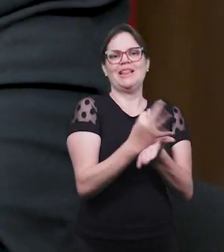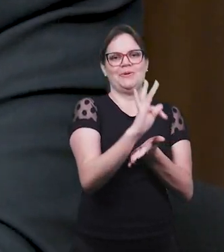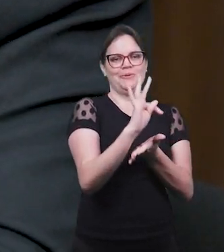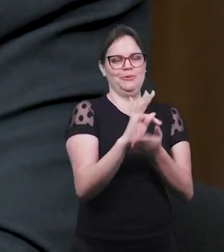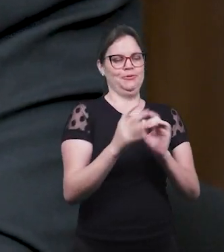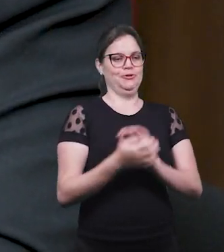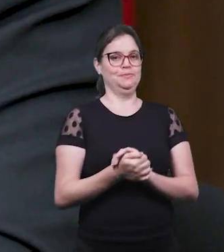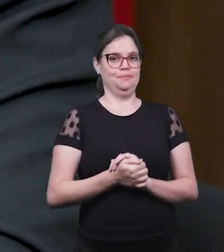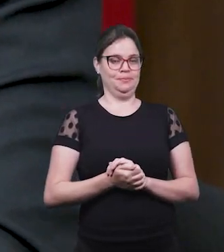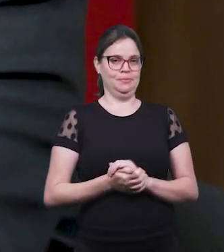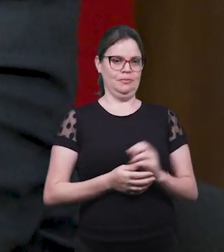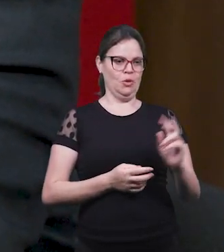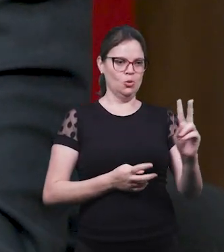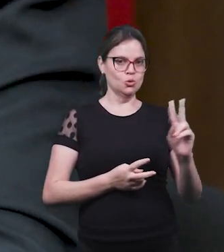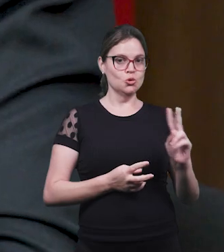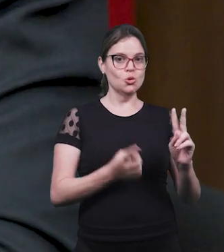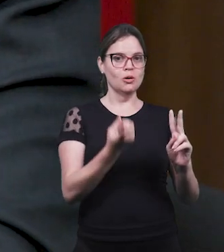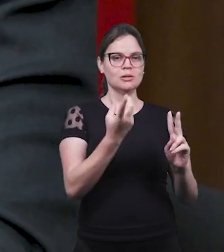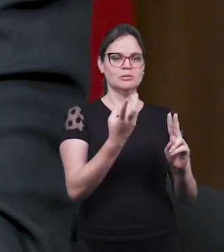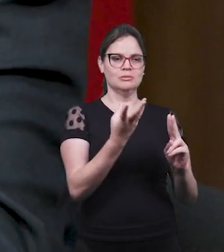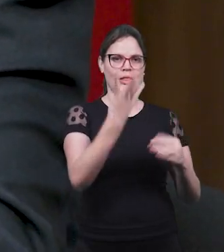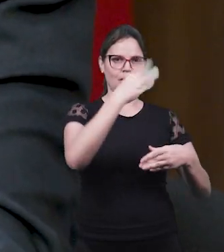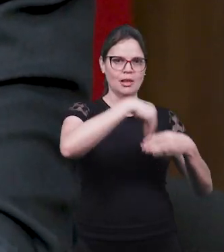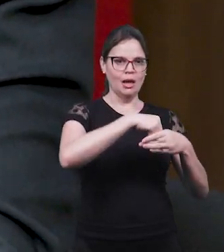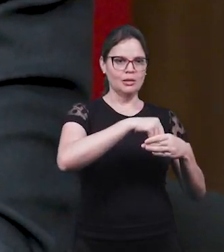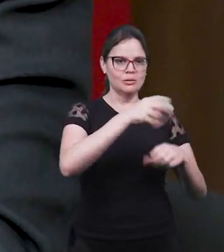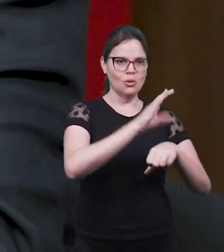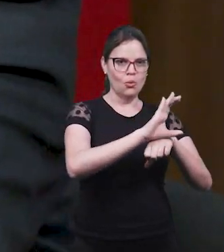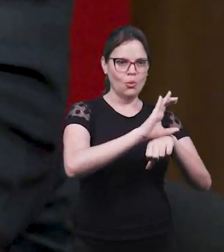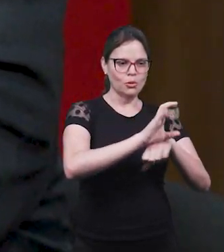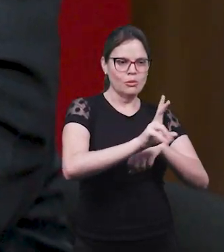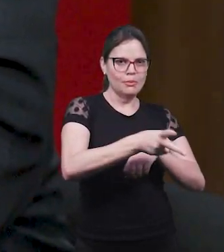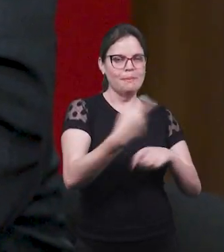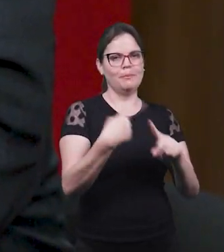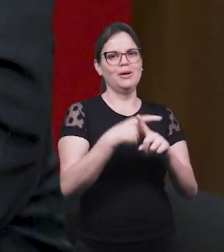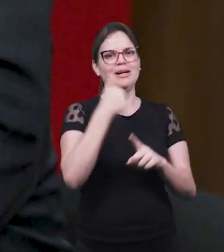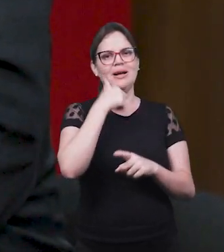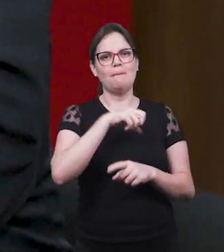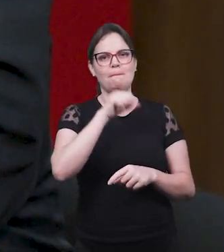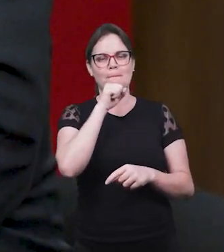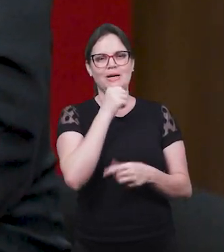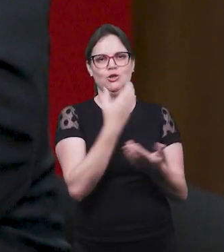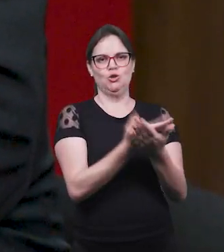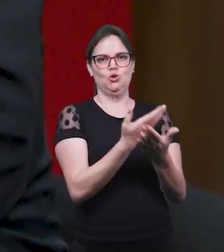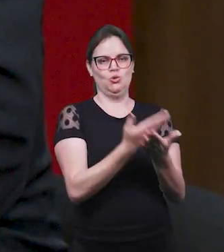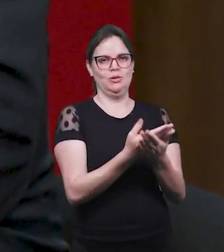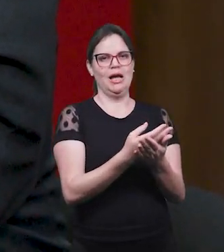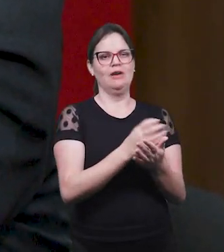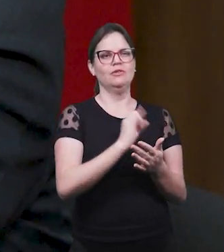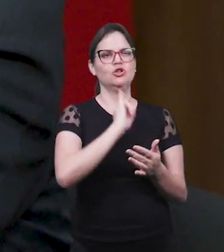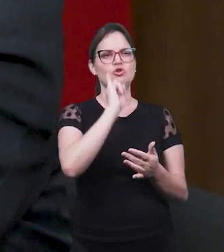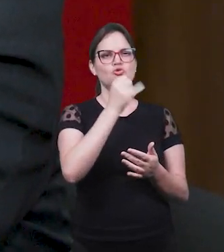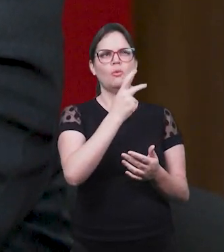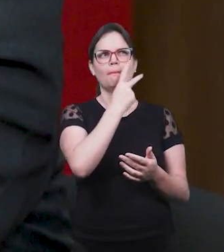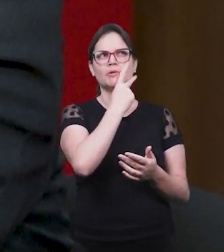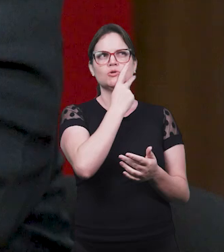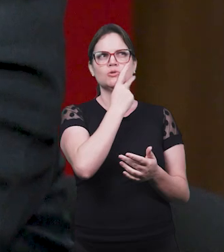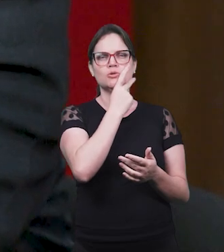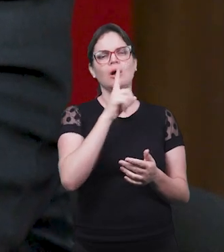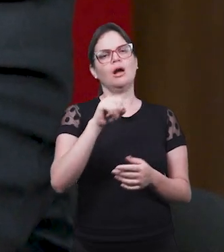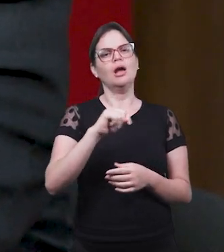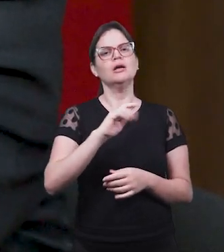dentro desse ambiente que normalmente a minha mãe estudava em Recife, em João Pessoa, por